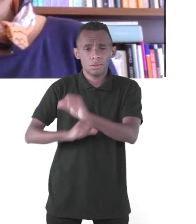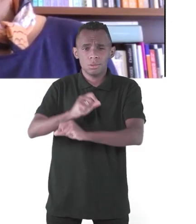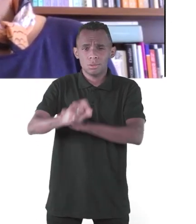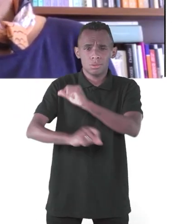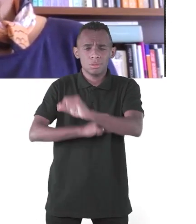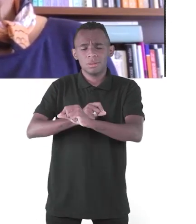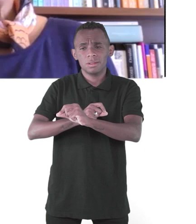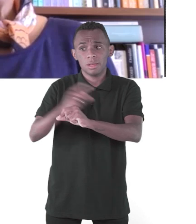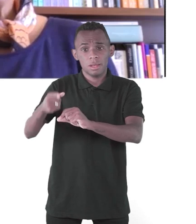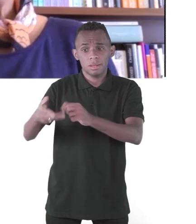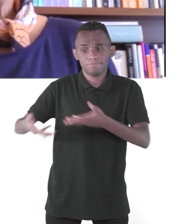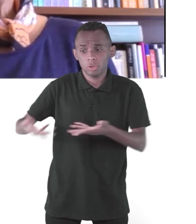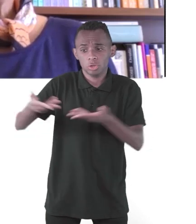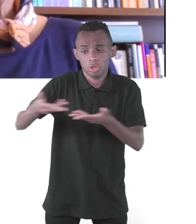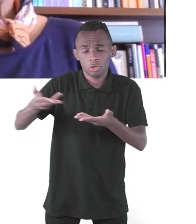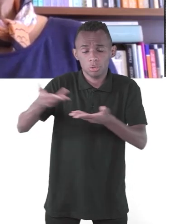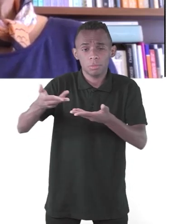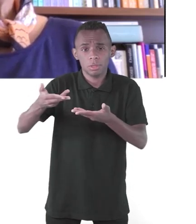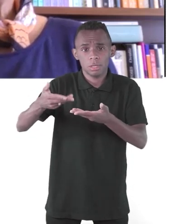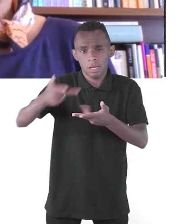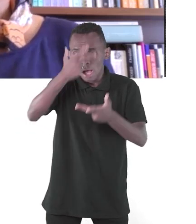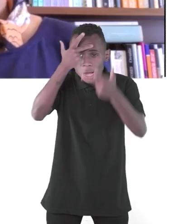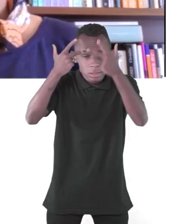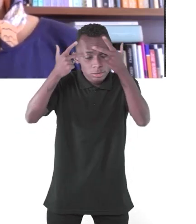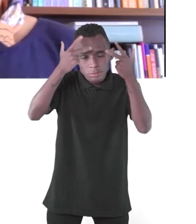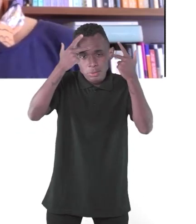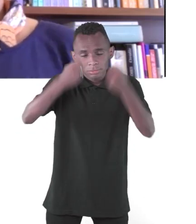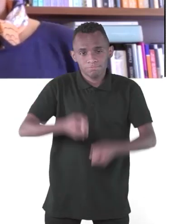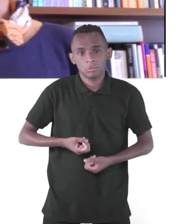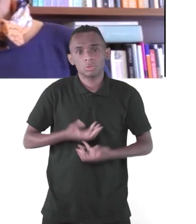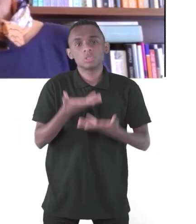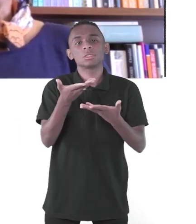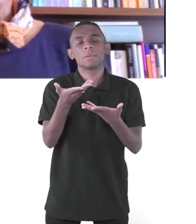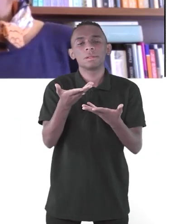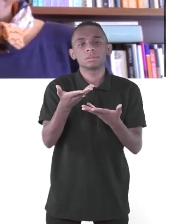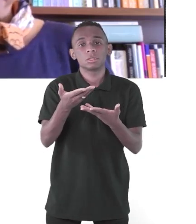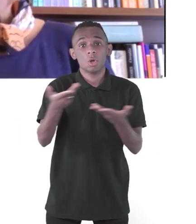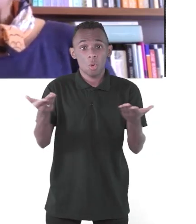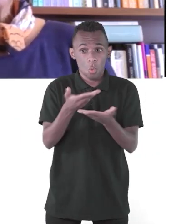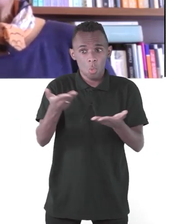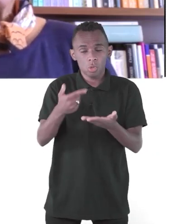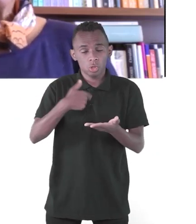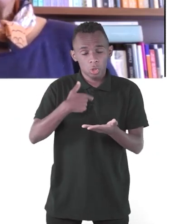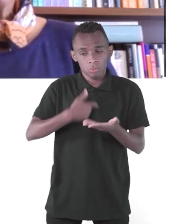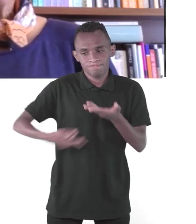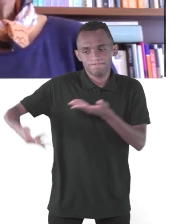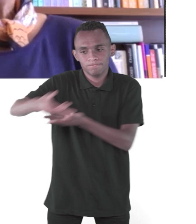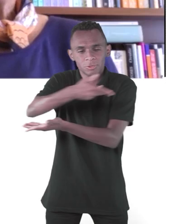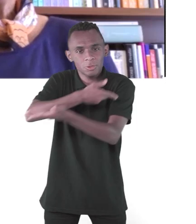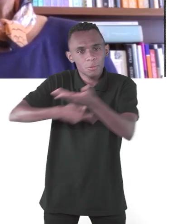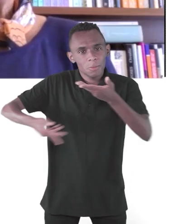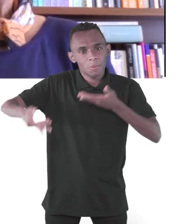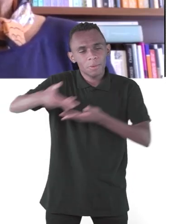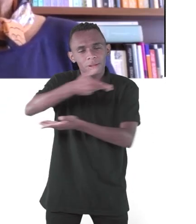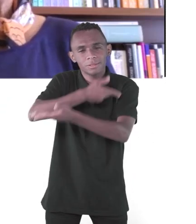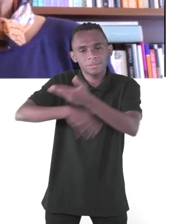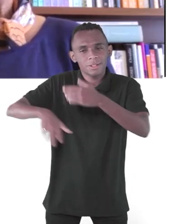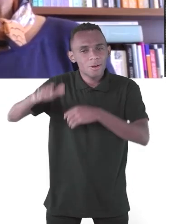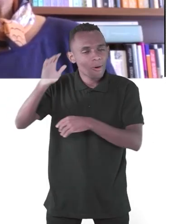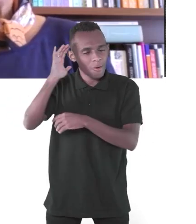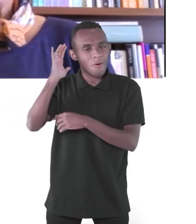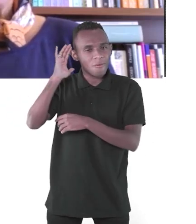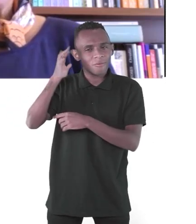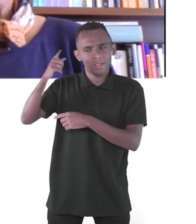que faz com que tanta gente fale. Hoje é o inverso. Eu estou aqui para fazer e para